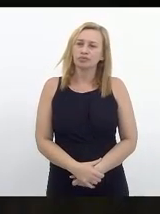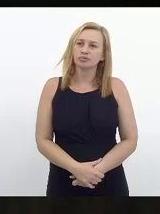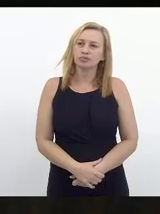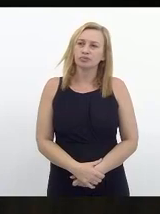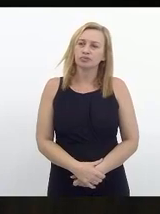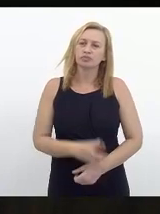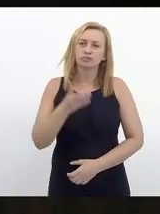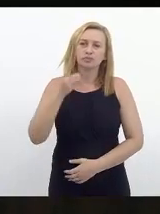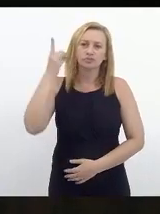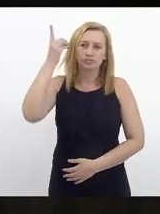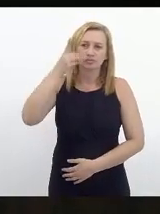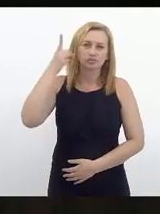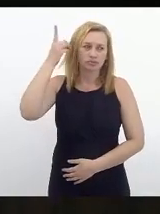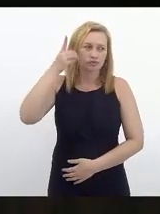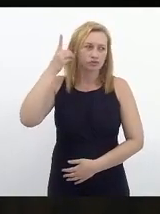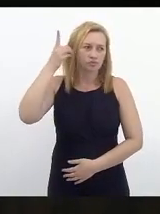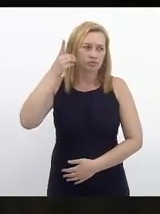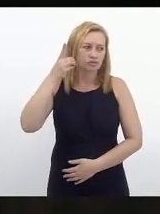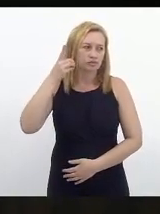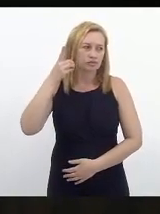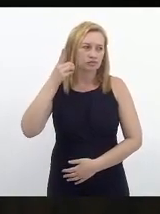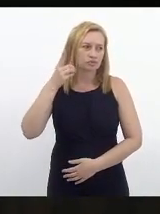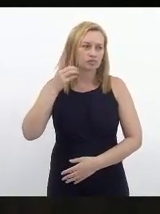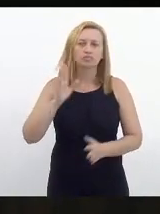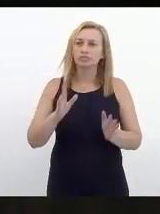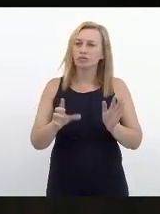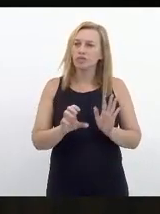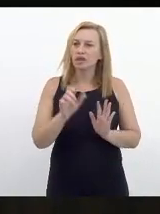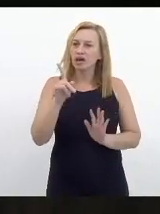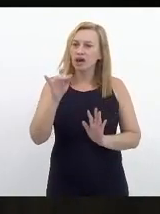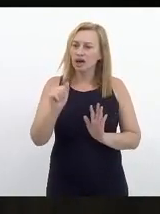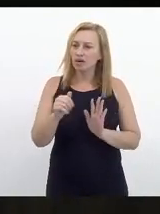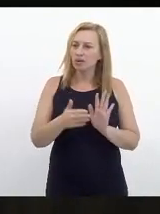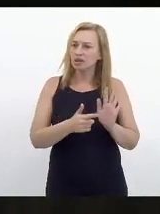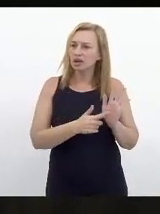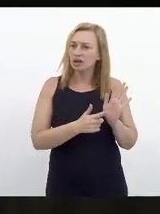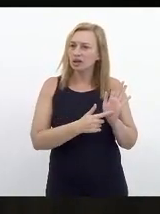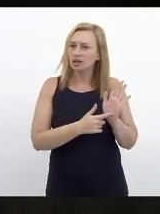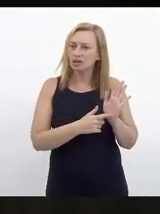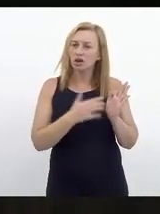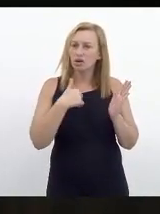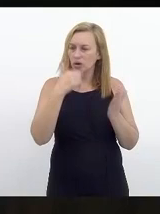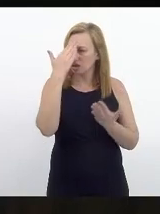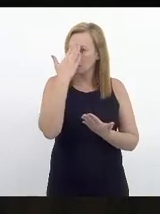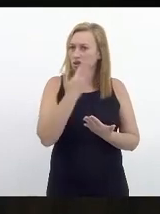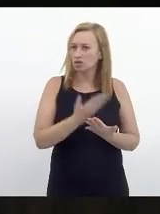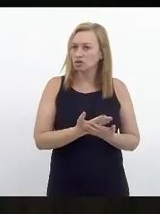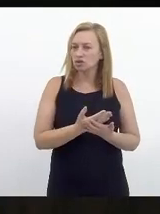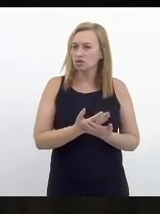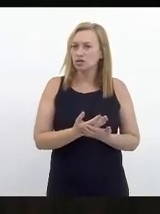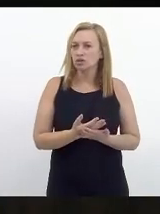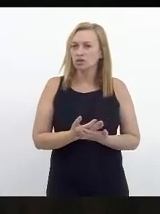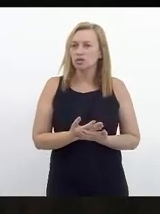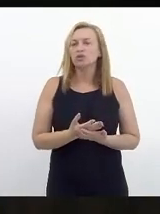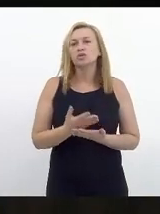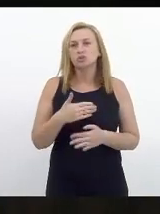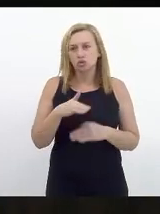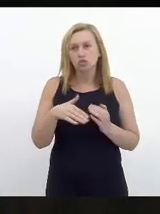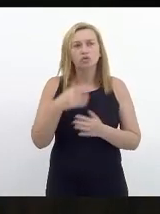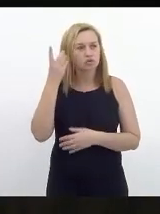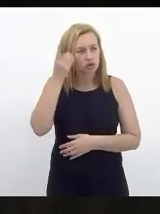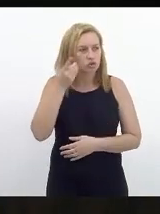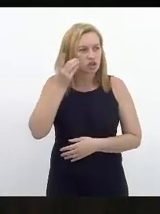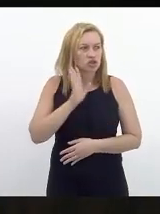Deputada, a capa está aqui na minha mão. Eu acredito que a maioria dos deputados deve